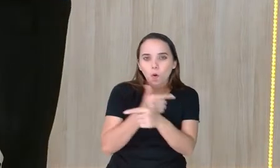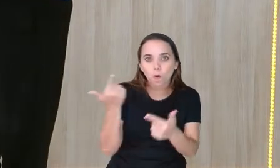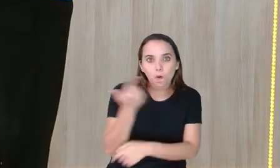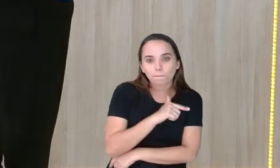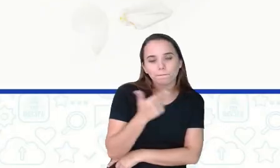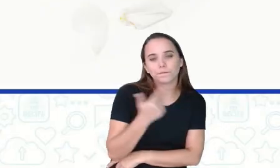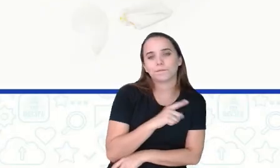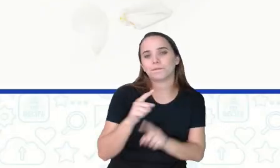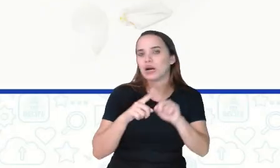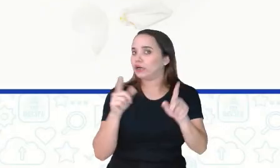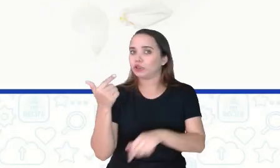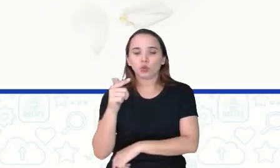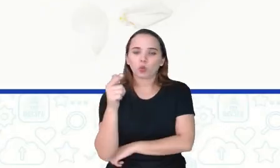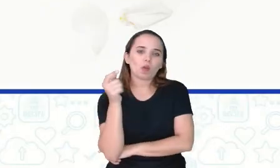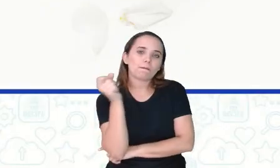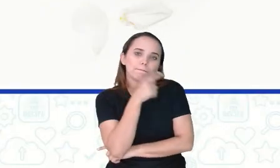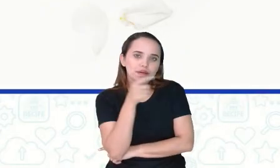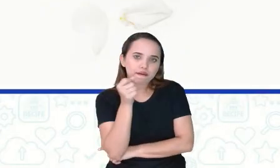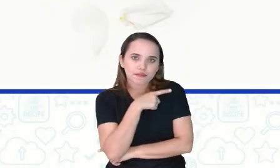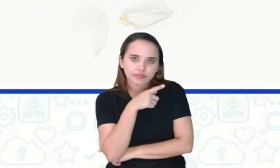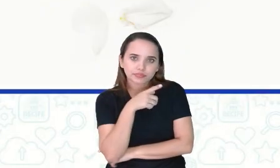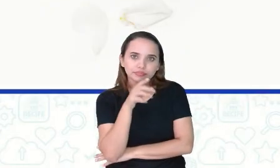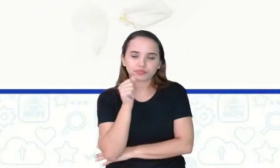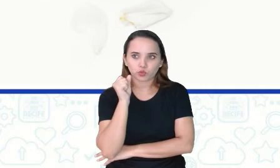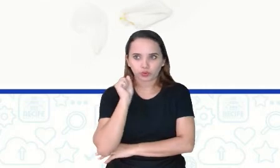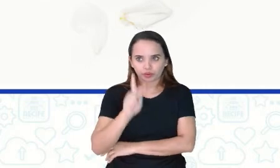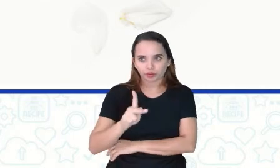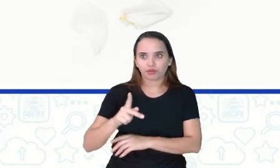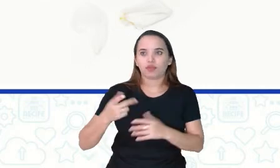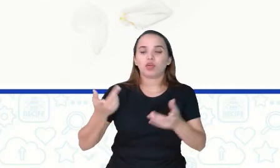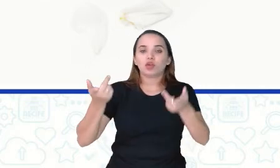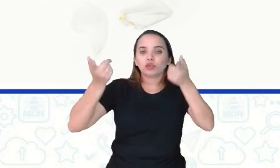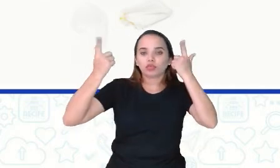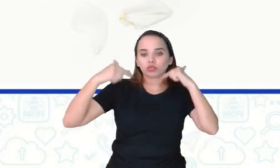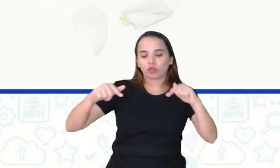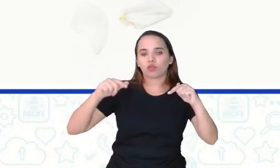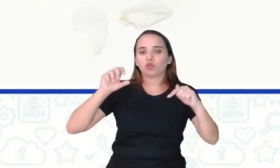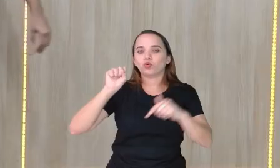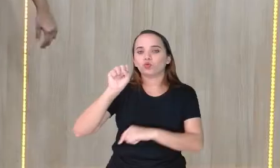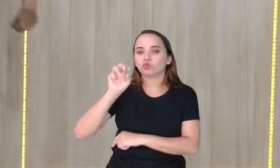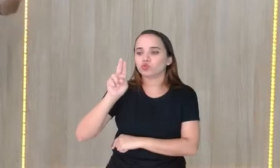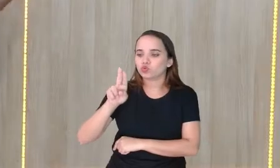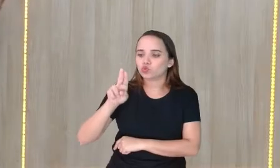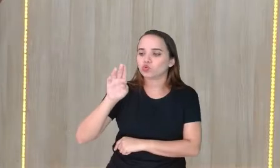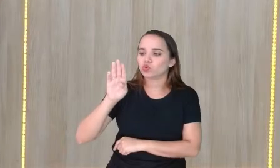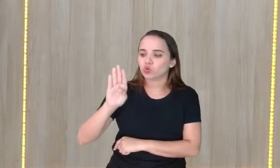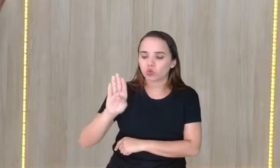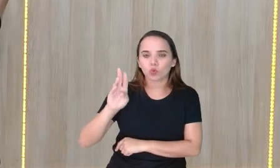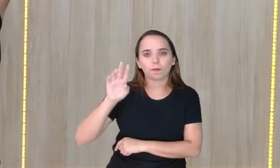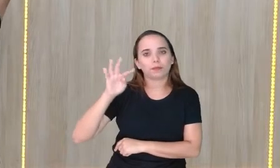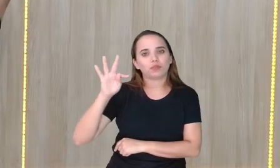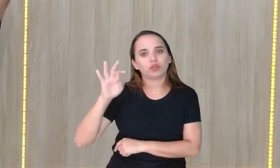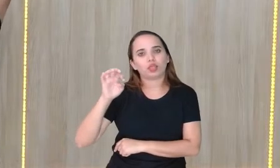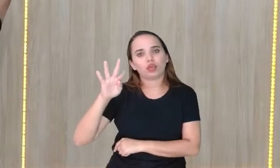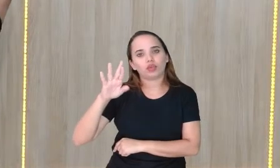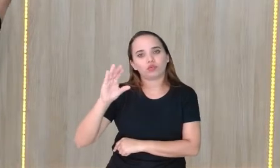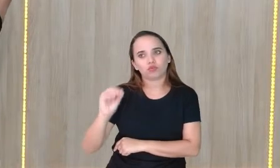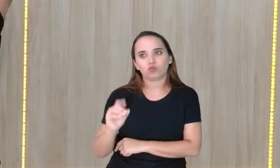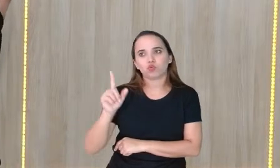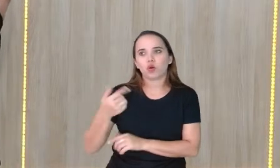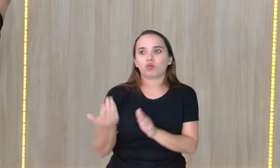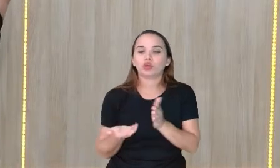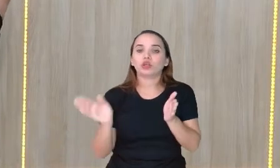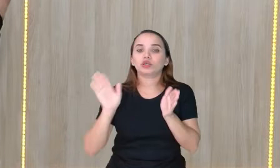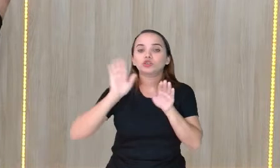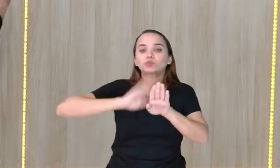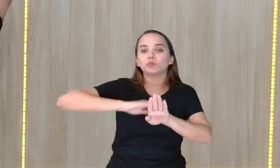O subtexto é o melhor do miniconto, que foi o que eu falei para vocês. O que está subentendido, o que não está explícito,